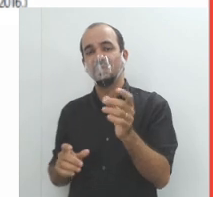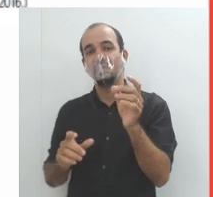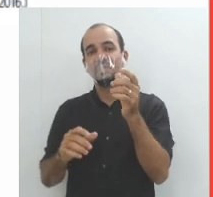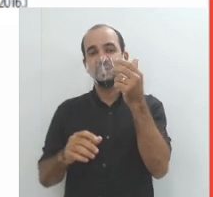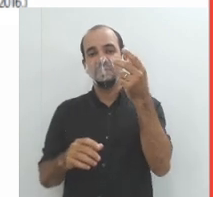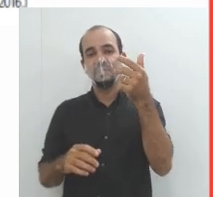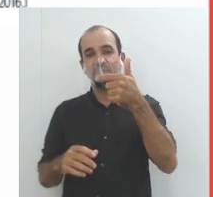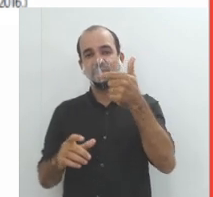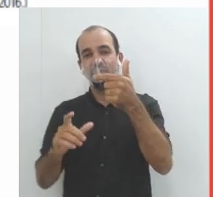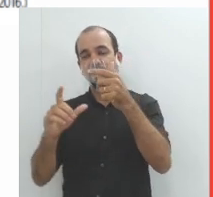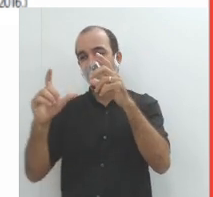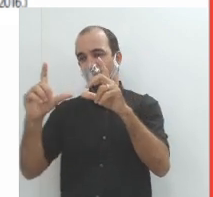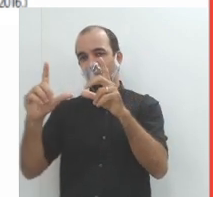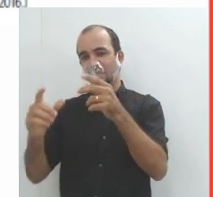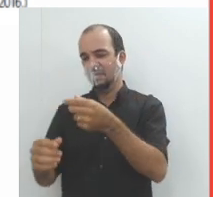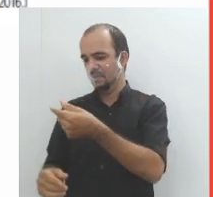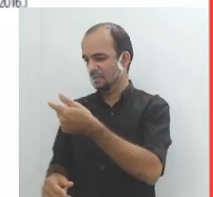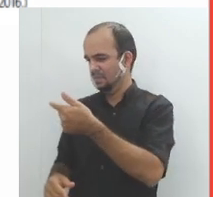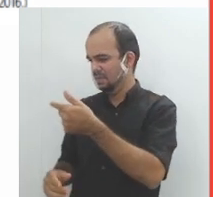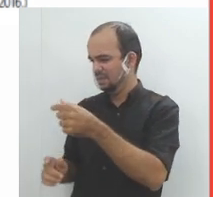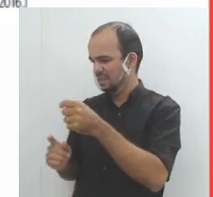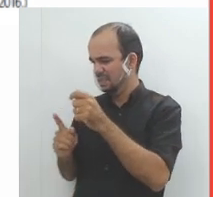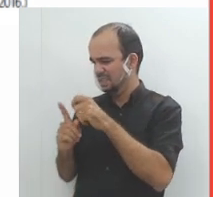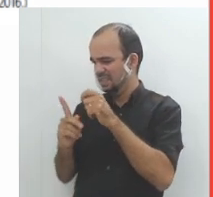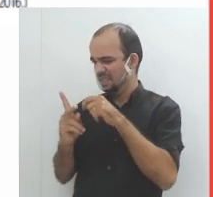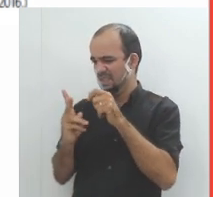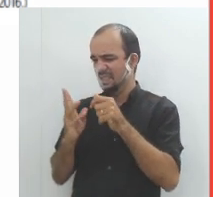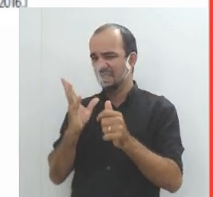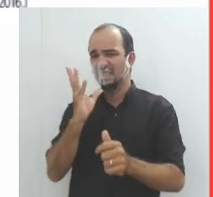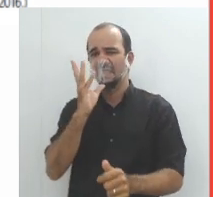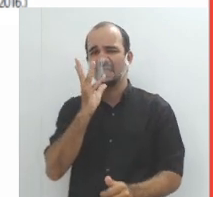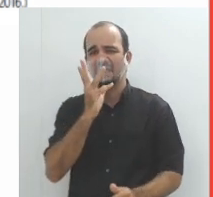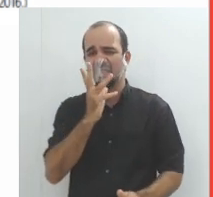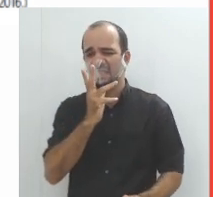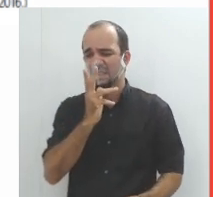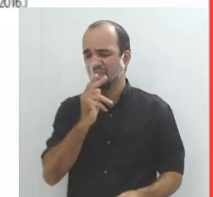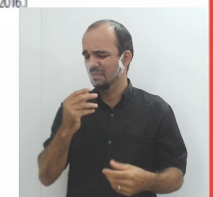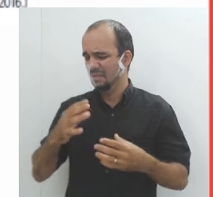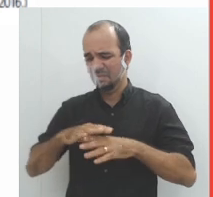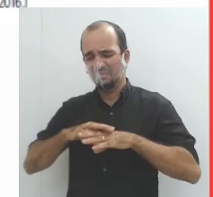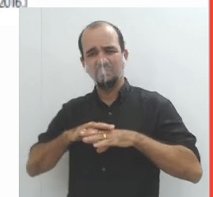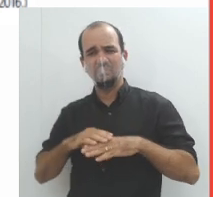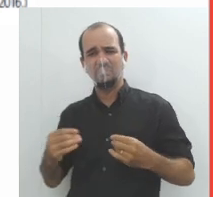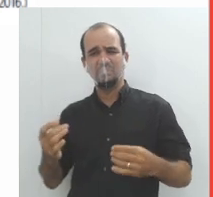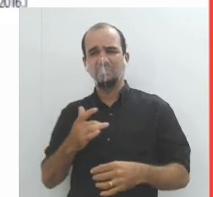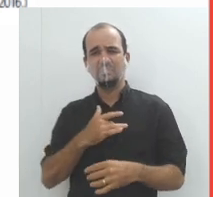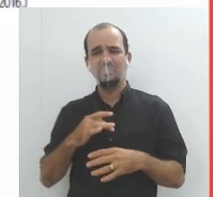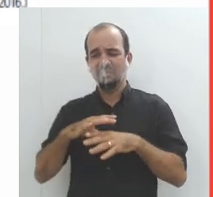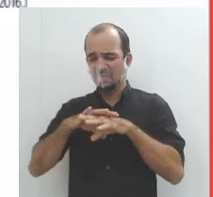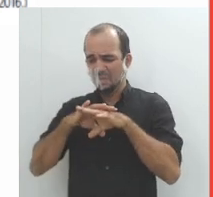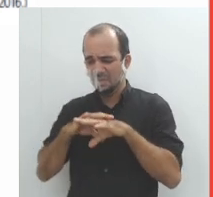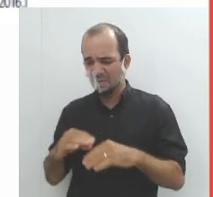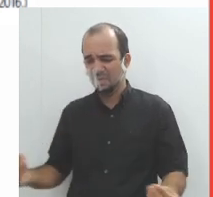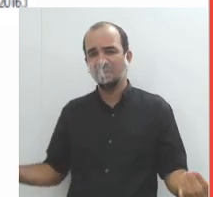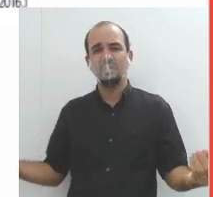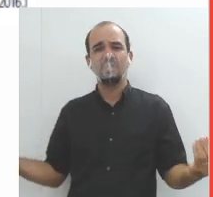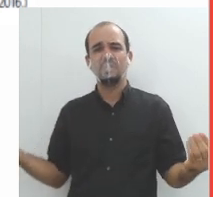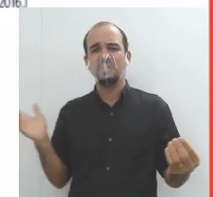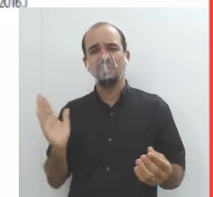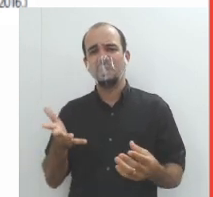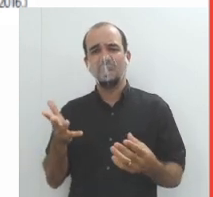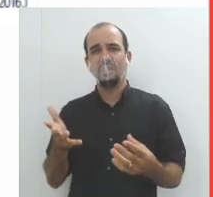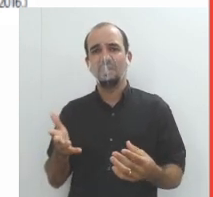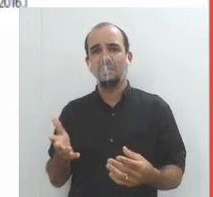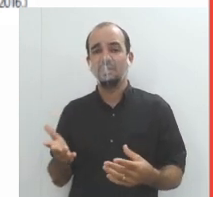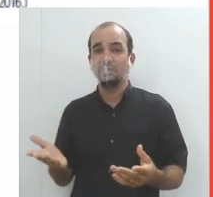diz: mas até lá, isso que eu tenho já passou. Aí ela